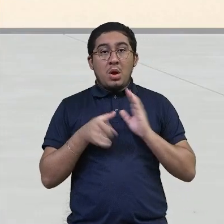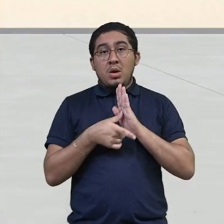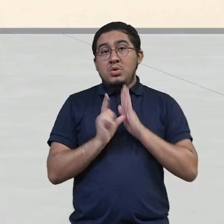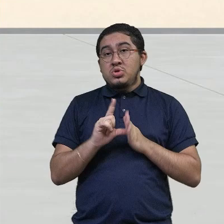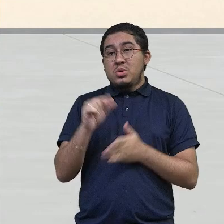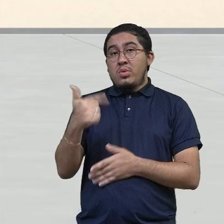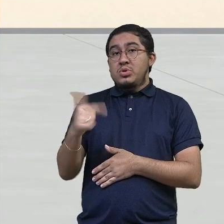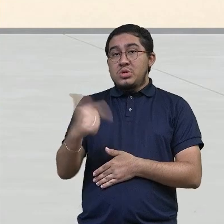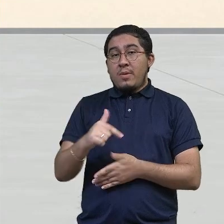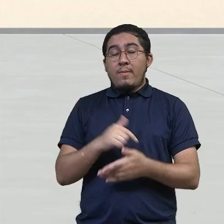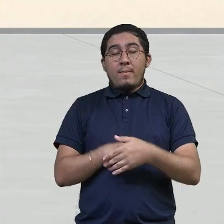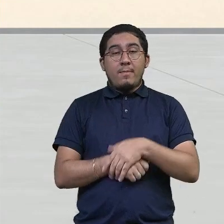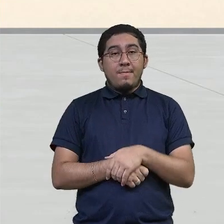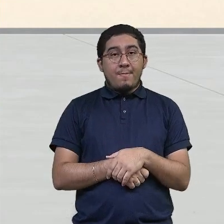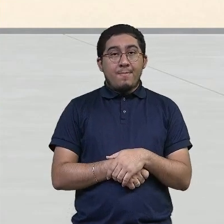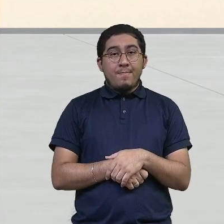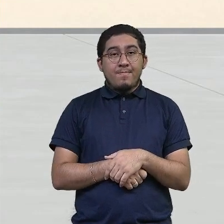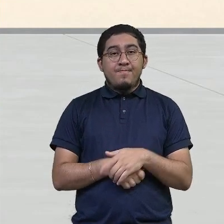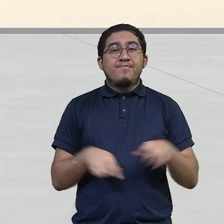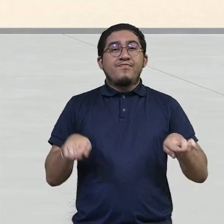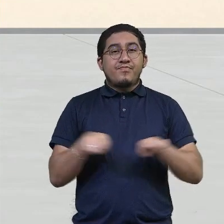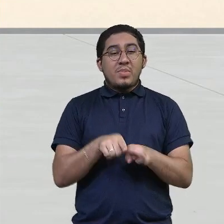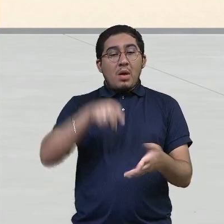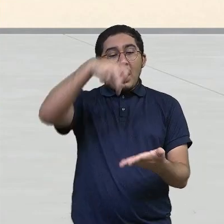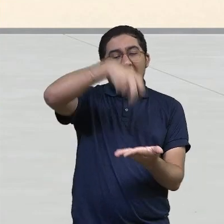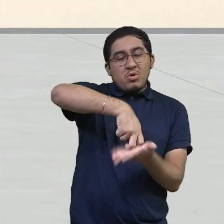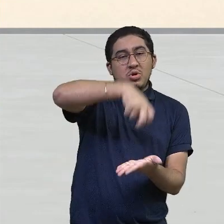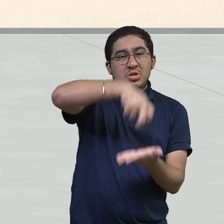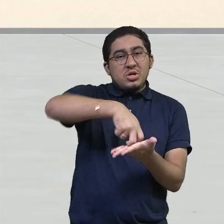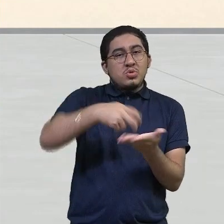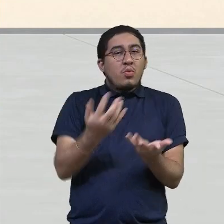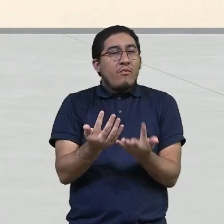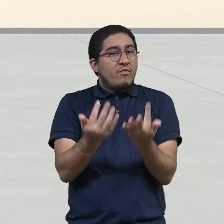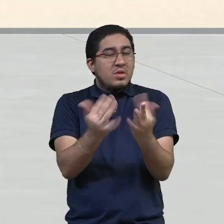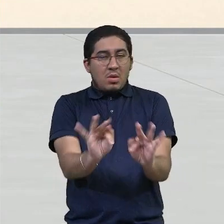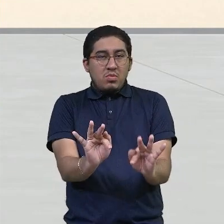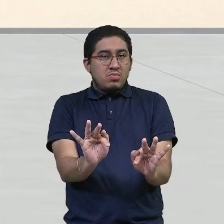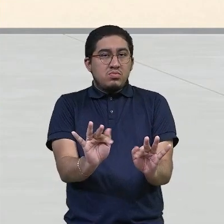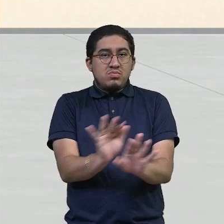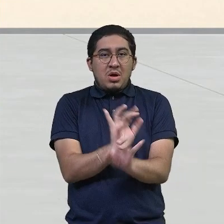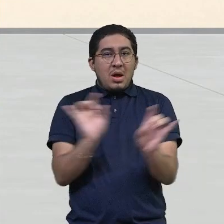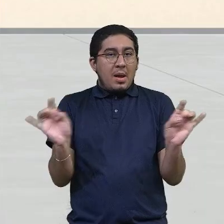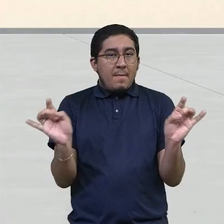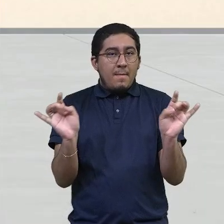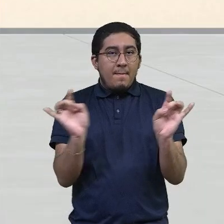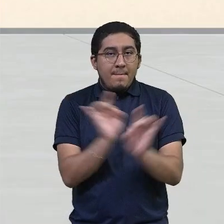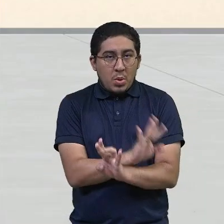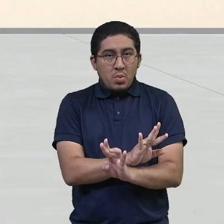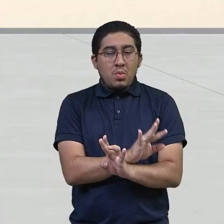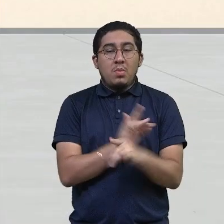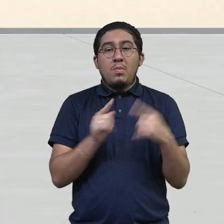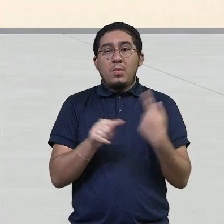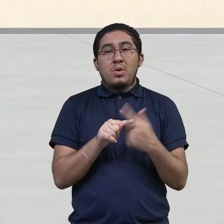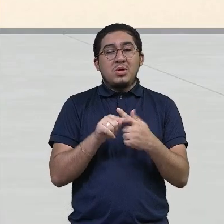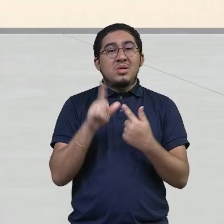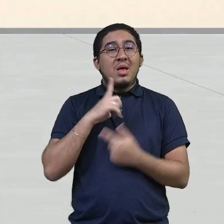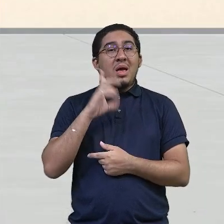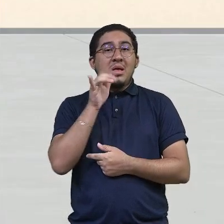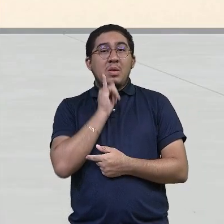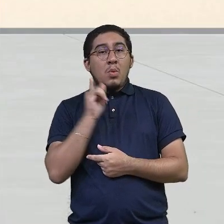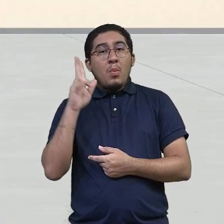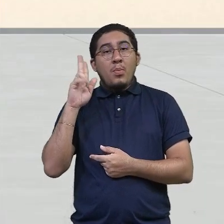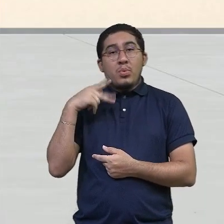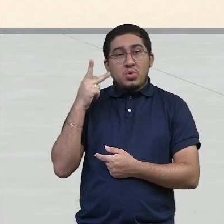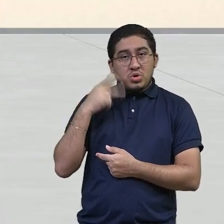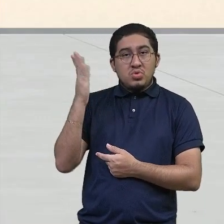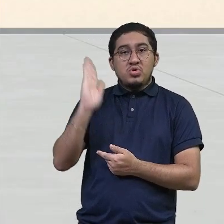tá? O fim do autoritarismo de simplesmente ali se acabar com mandatos de políticos eleitos, não